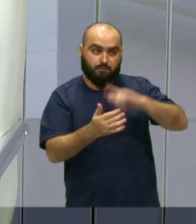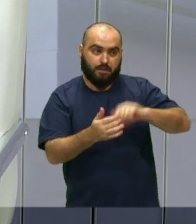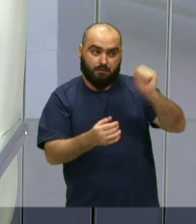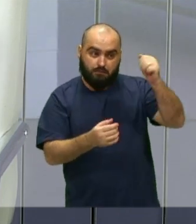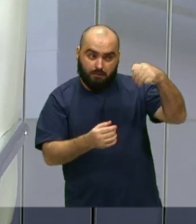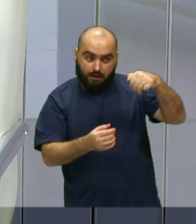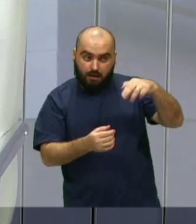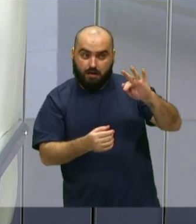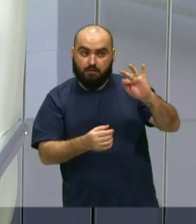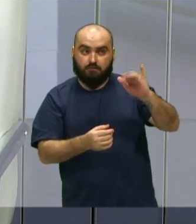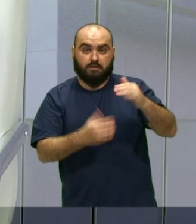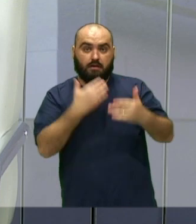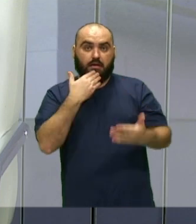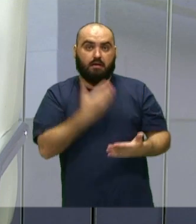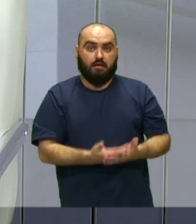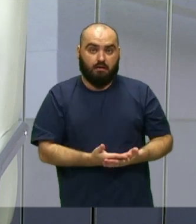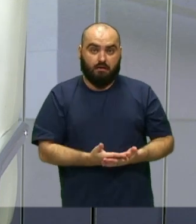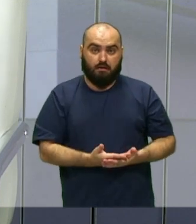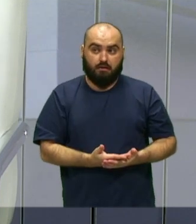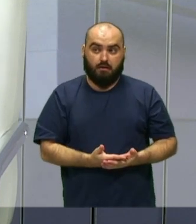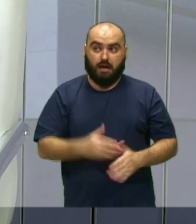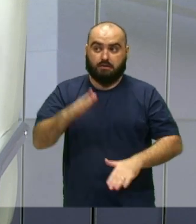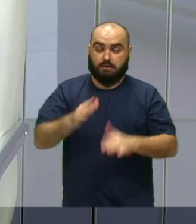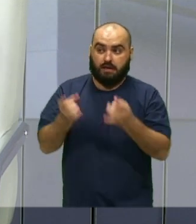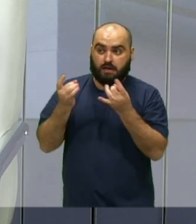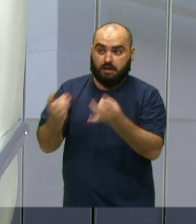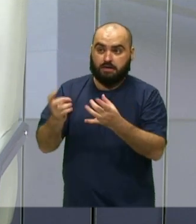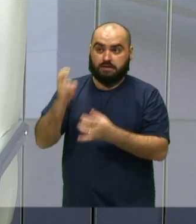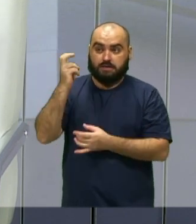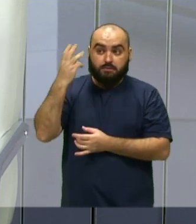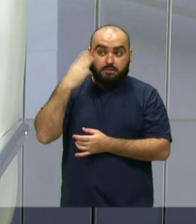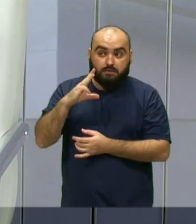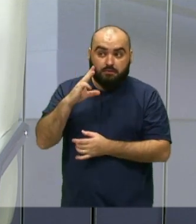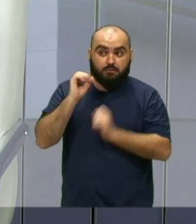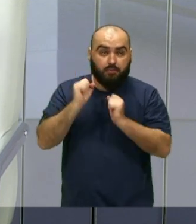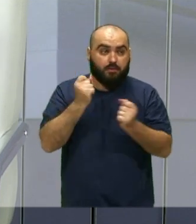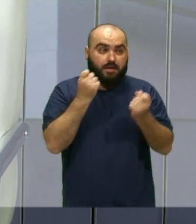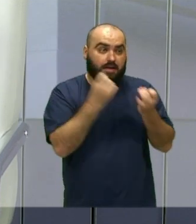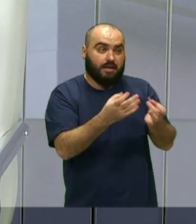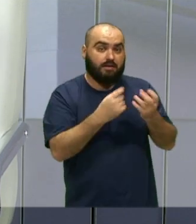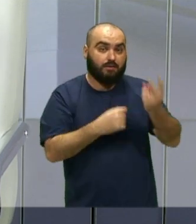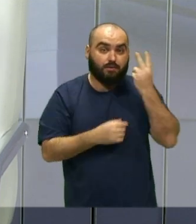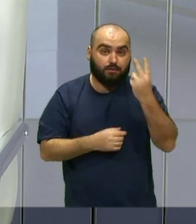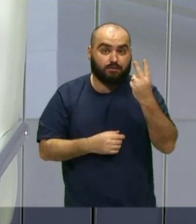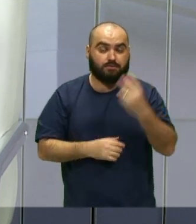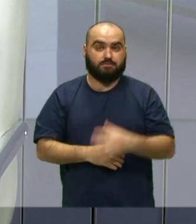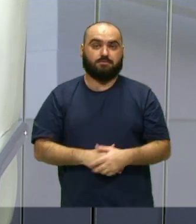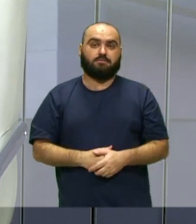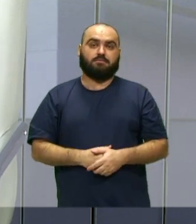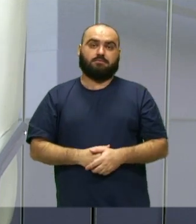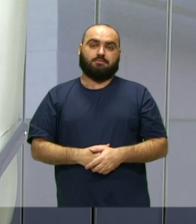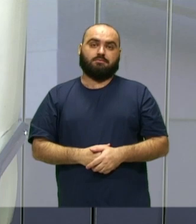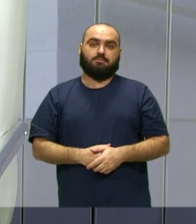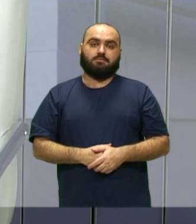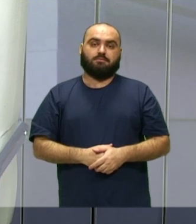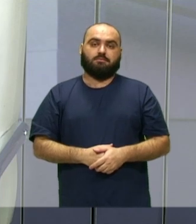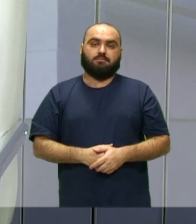assustada, porque uma festa que às vezes a gente gasta 5 milhões, a gente podia gastar 2. É disso que eu estou falando. Agora, fora